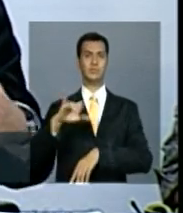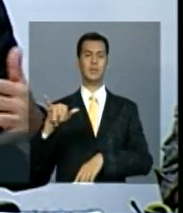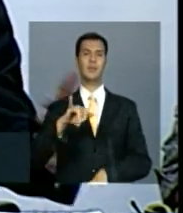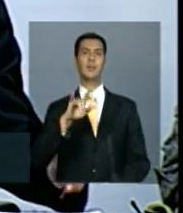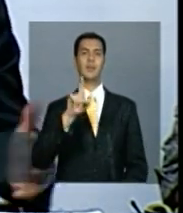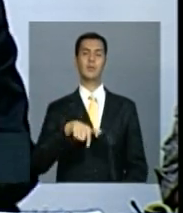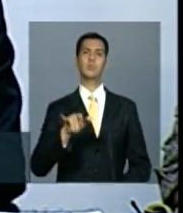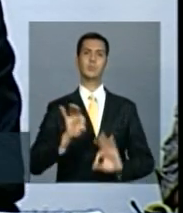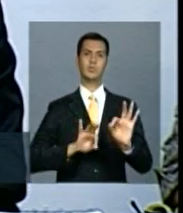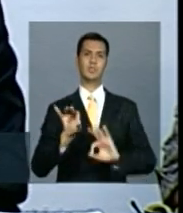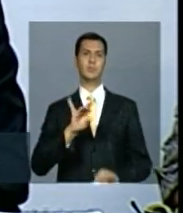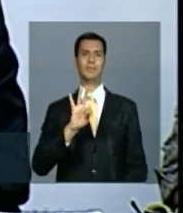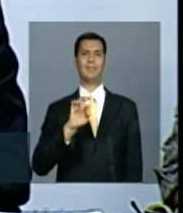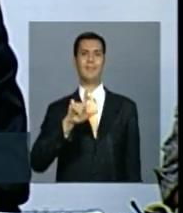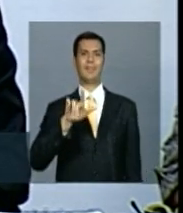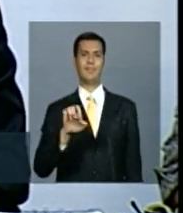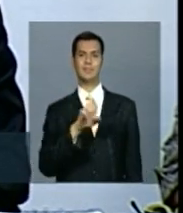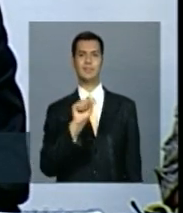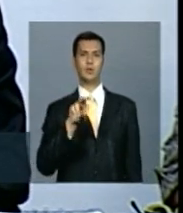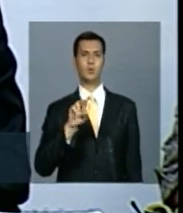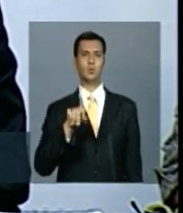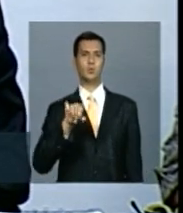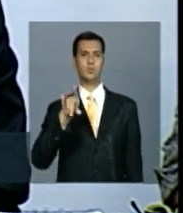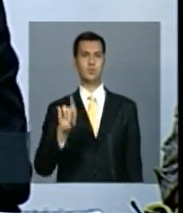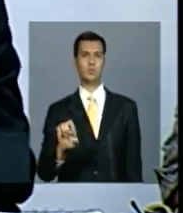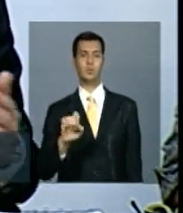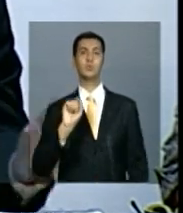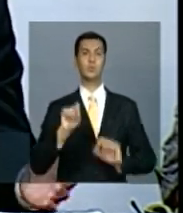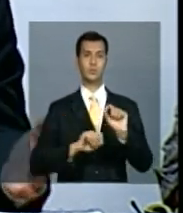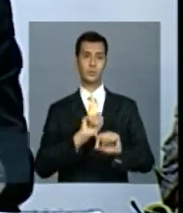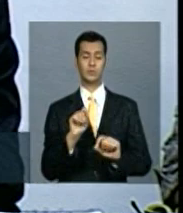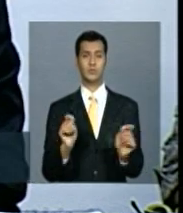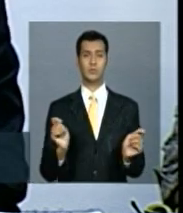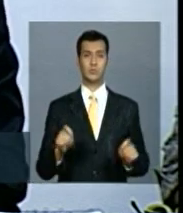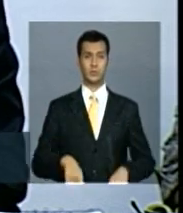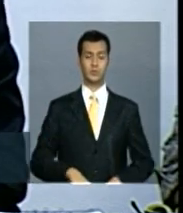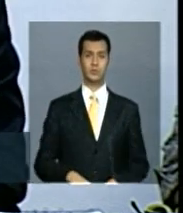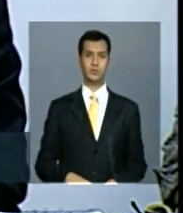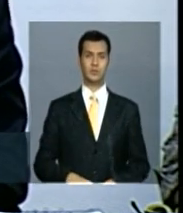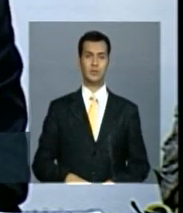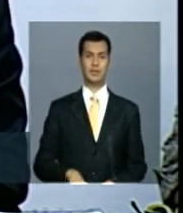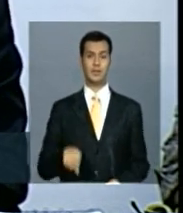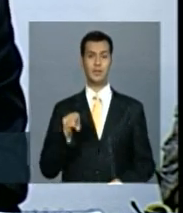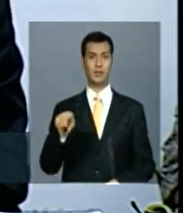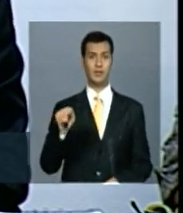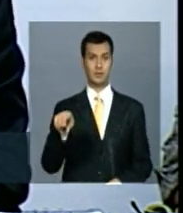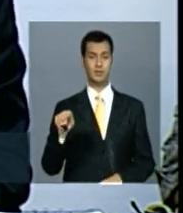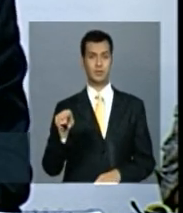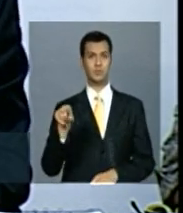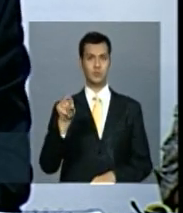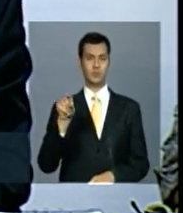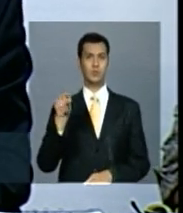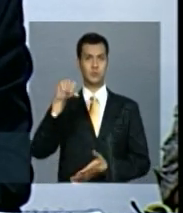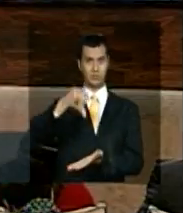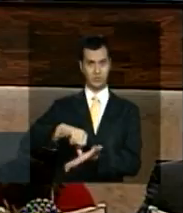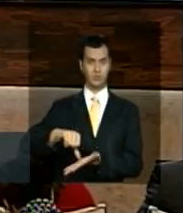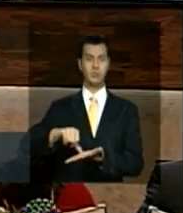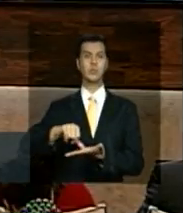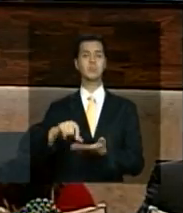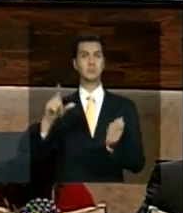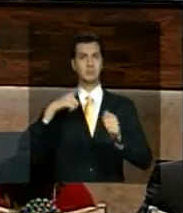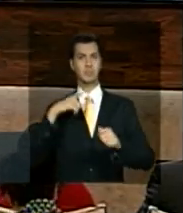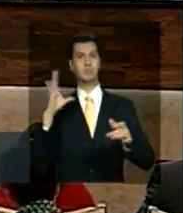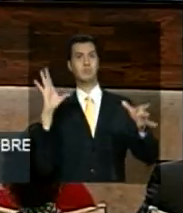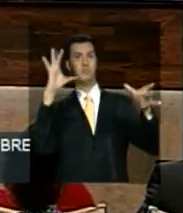Ministério da Saúde que hoje já tá em 3000 municípios onde se conecta essas unidades básicas de saúde com centros de diagn